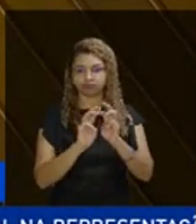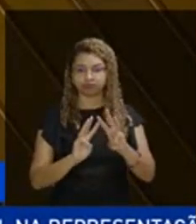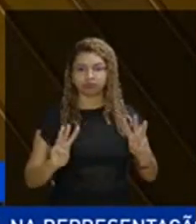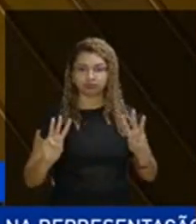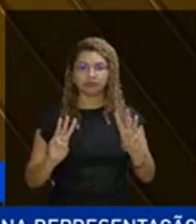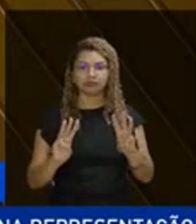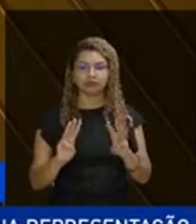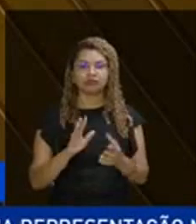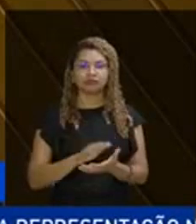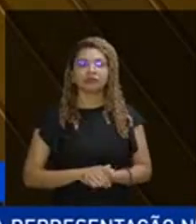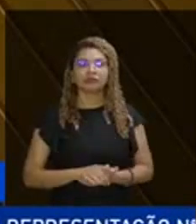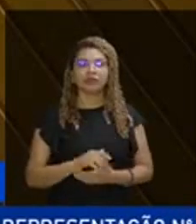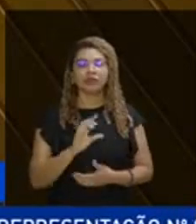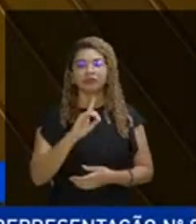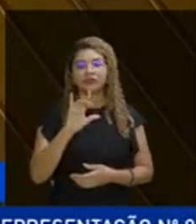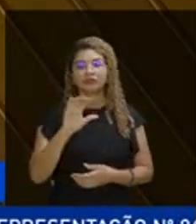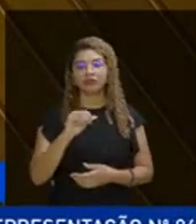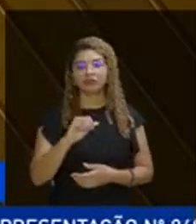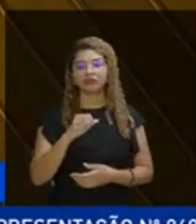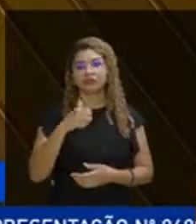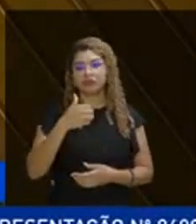no na dia representação. 19 de Número do 9 de processo